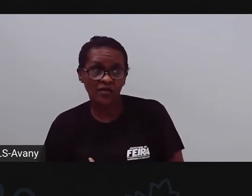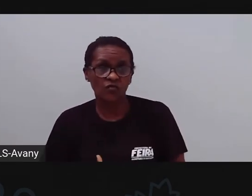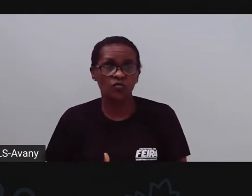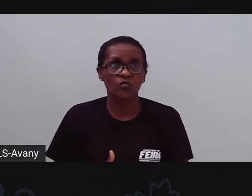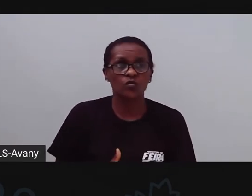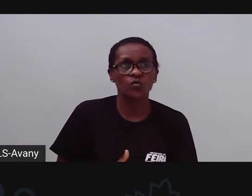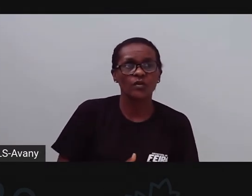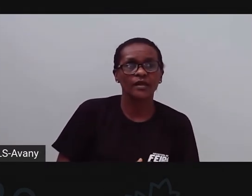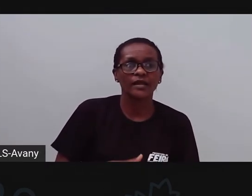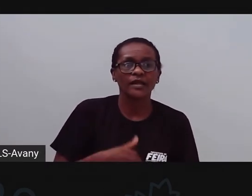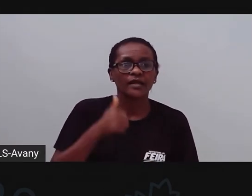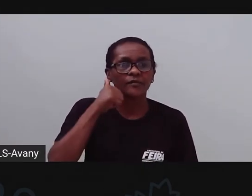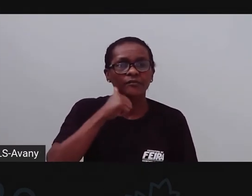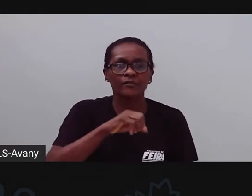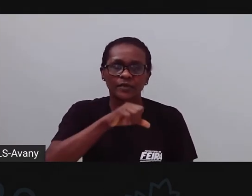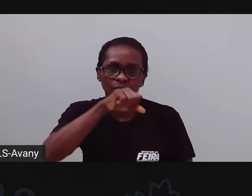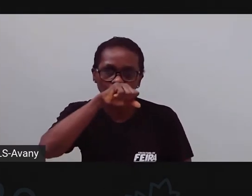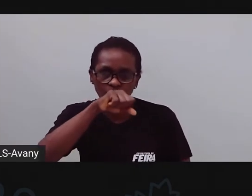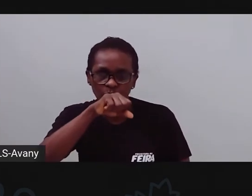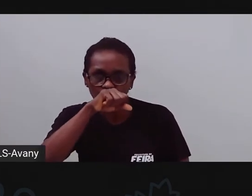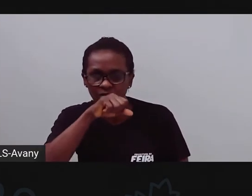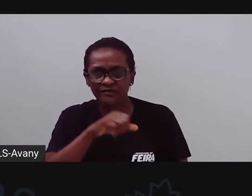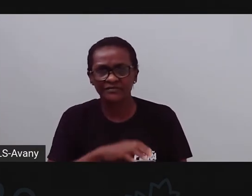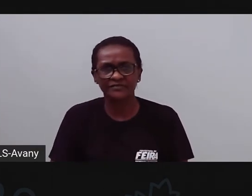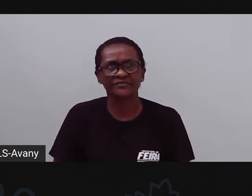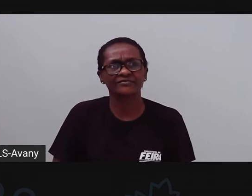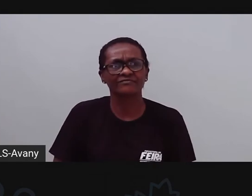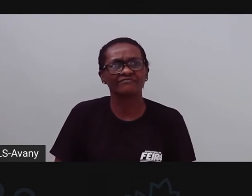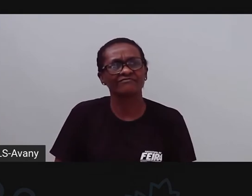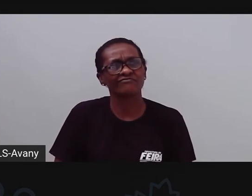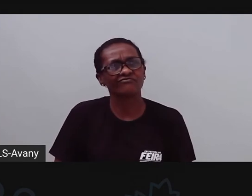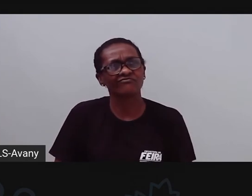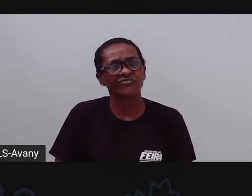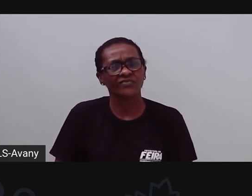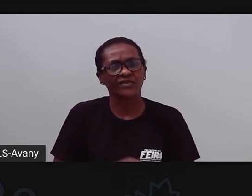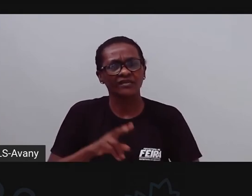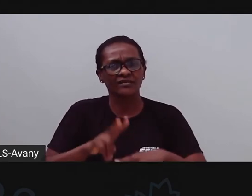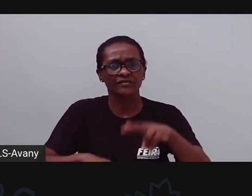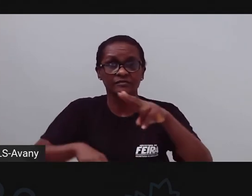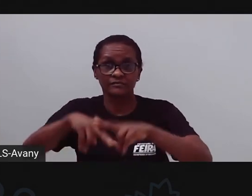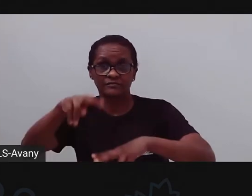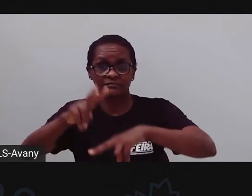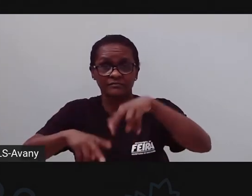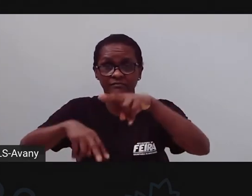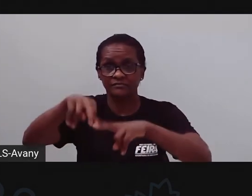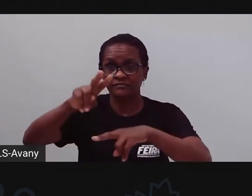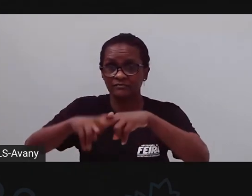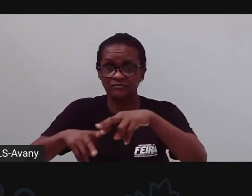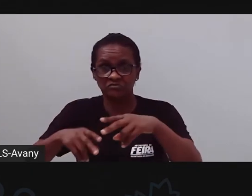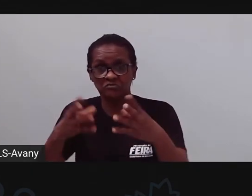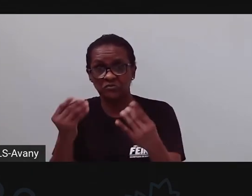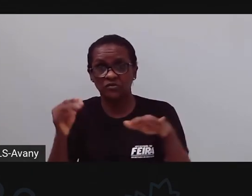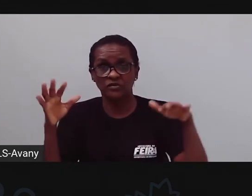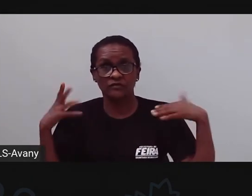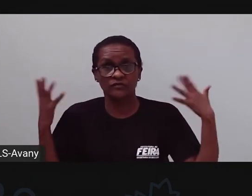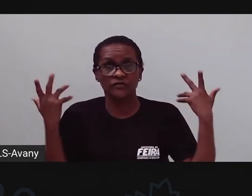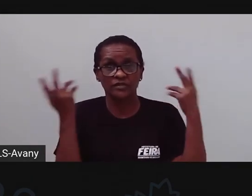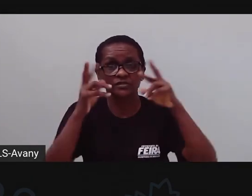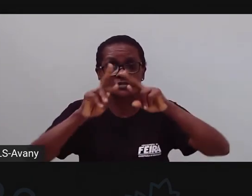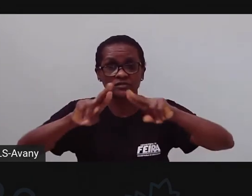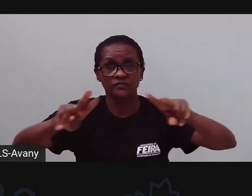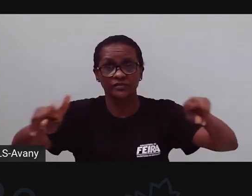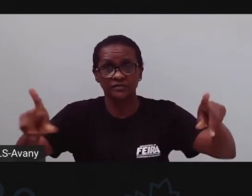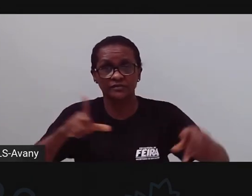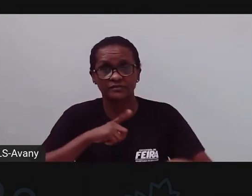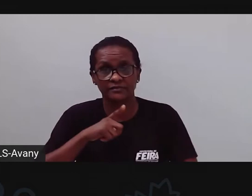das Mães Dia dos Pais Natal né E aí São João Aquino o dono aqui em